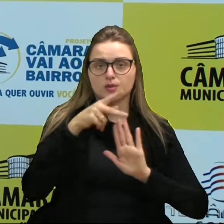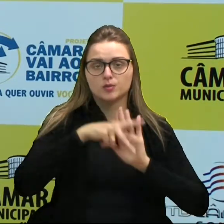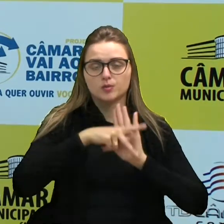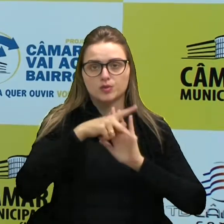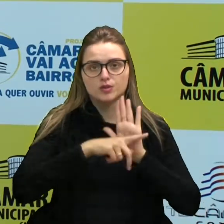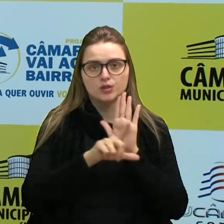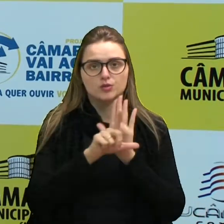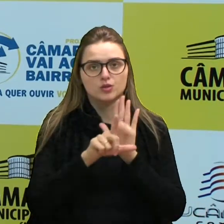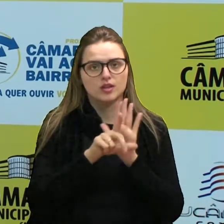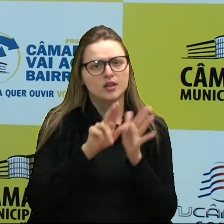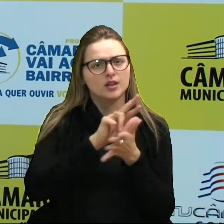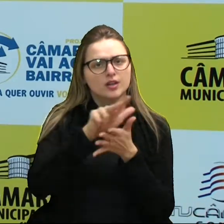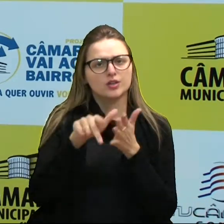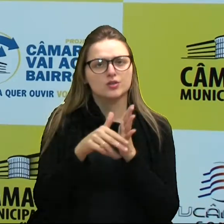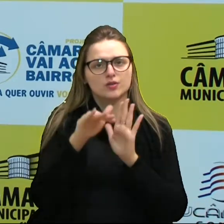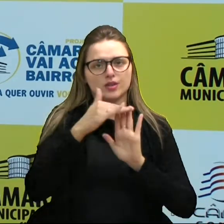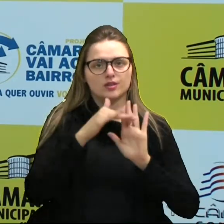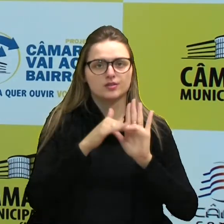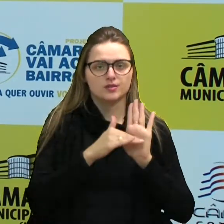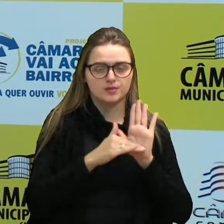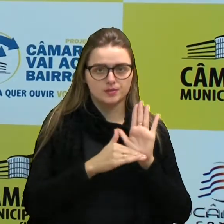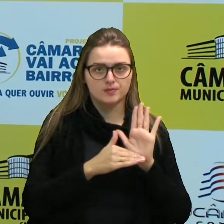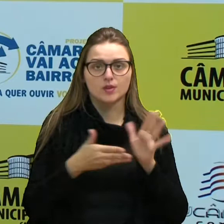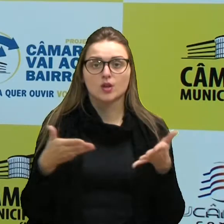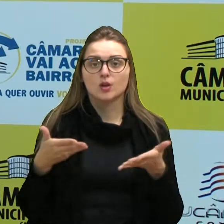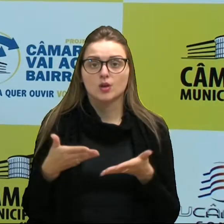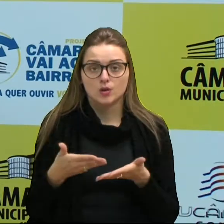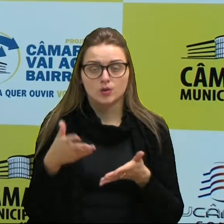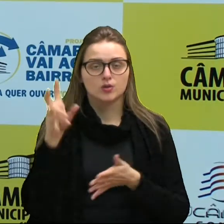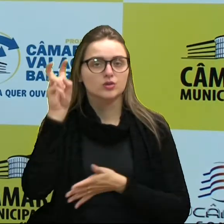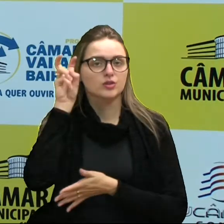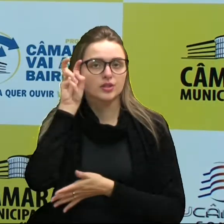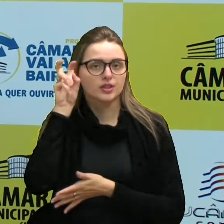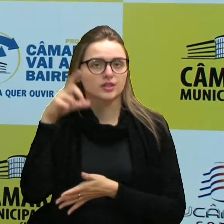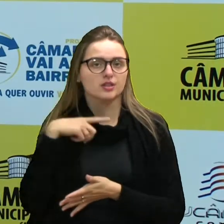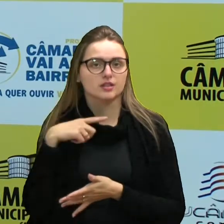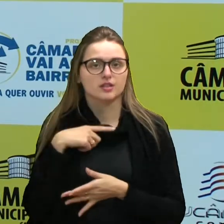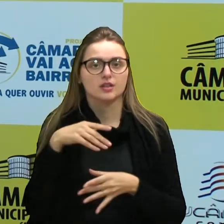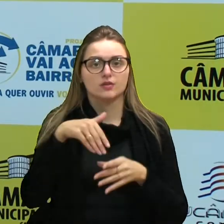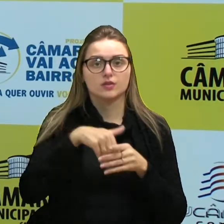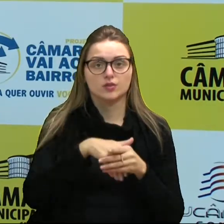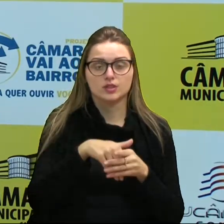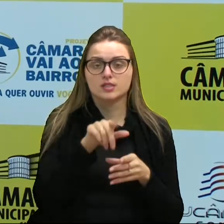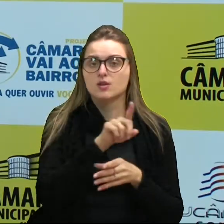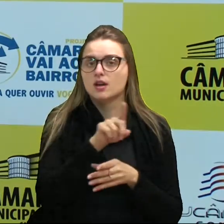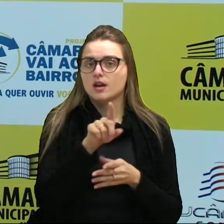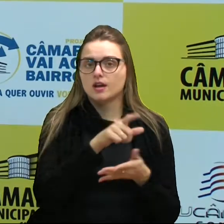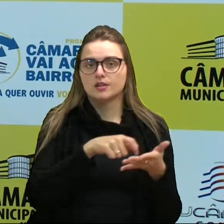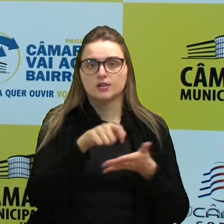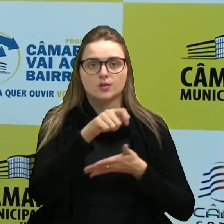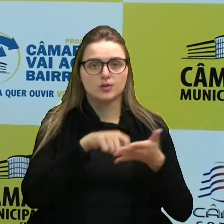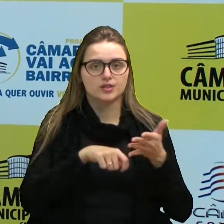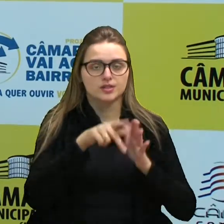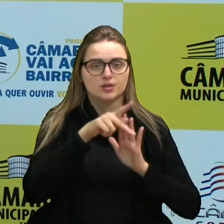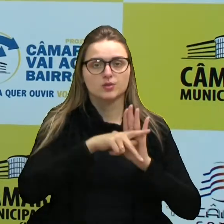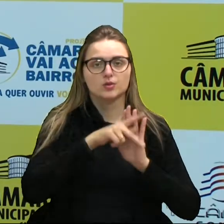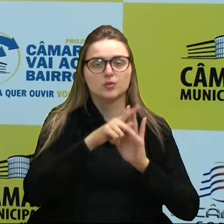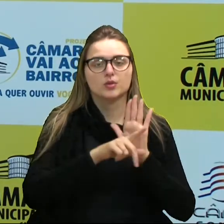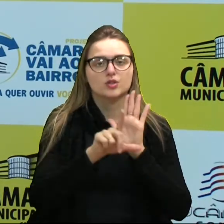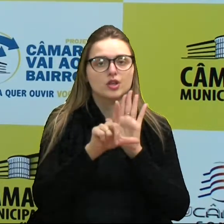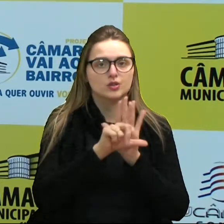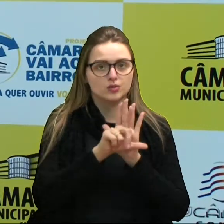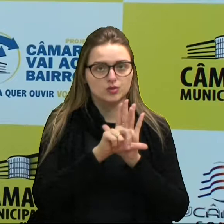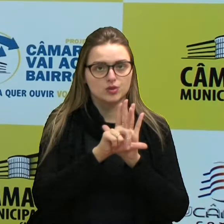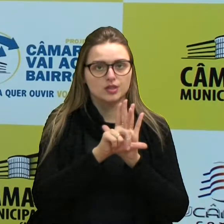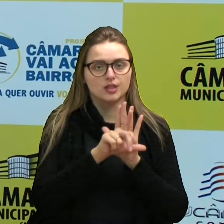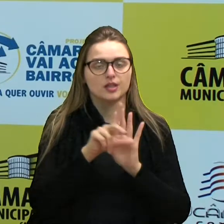lei, entre outros itens. Nesta quinta-feira tivemos em votação veto total ao projeto de lei complementar de autoria do